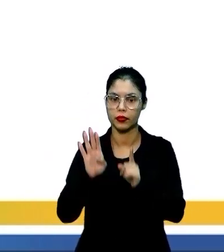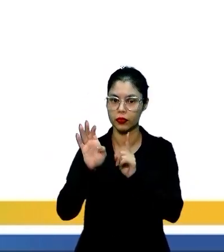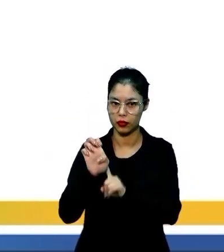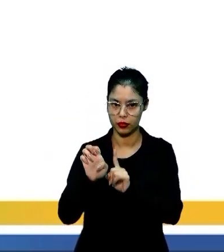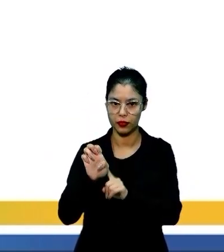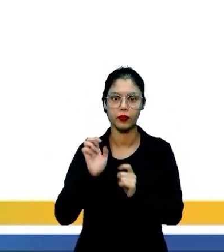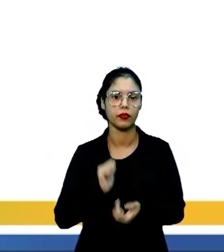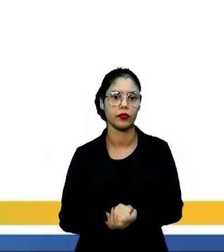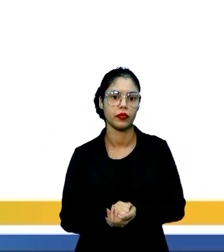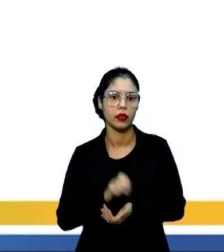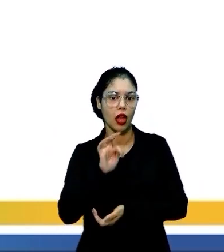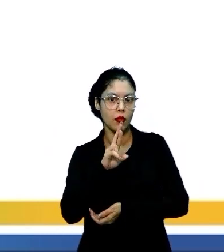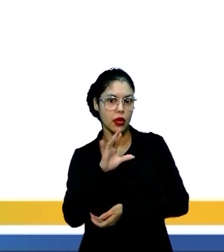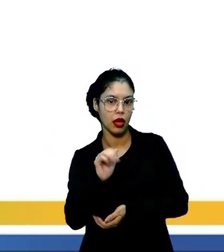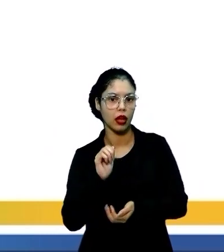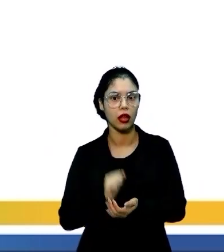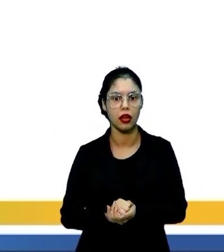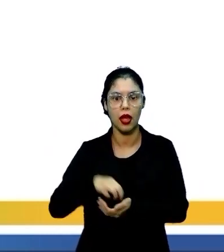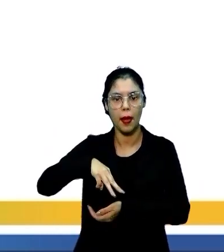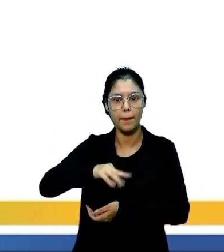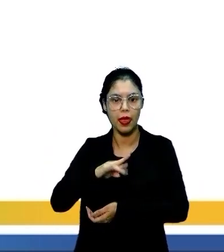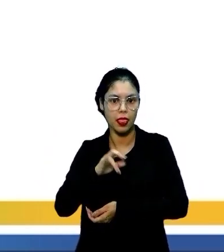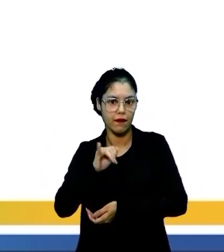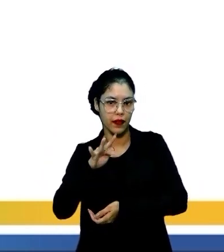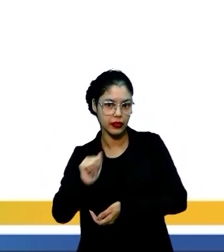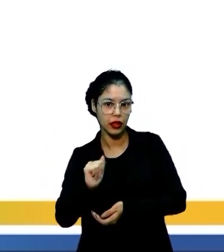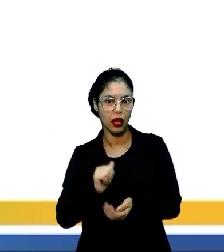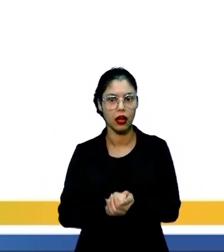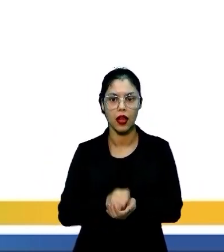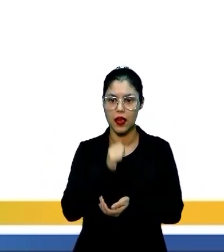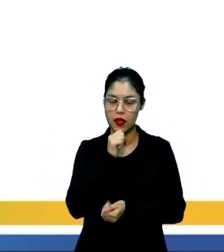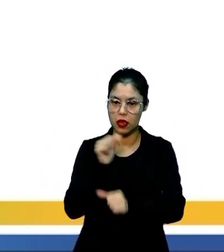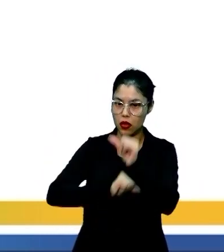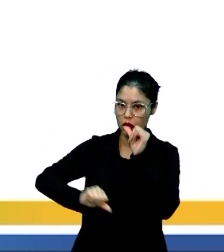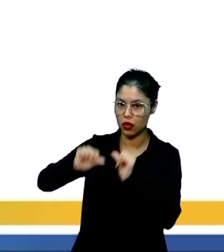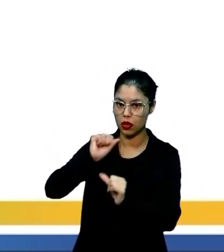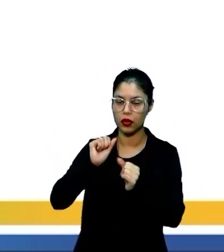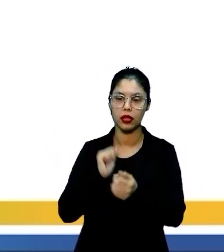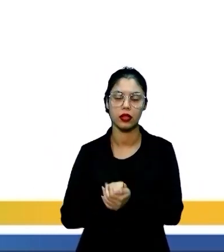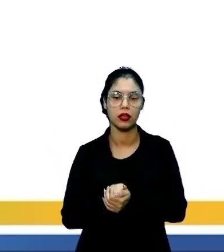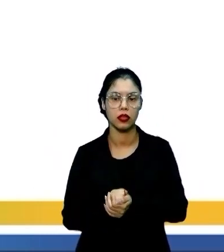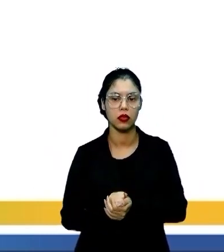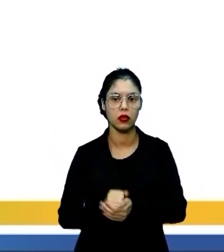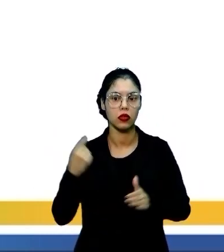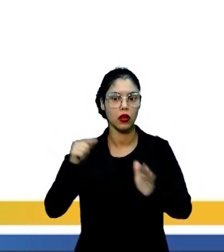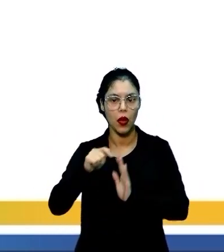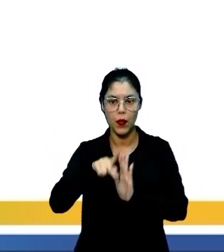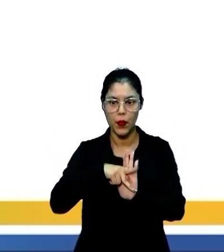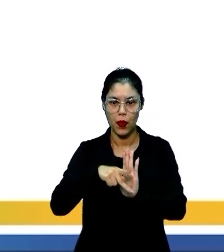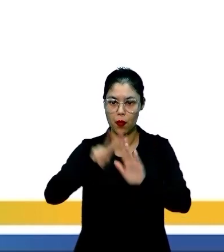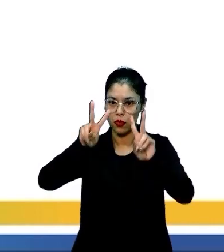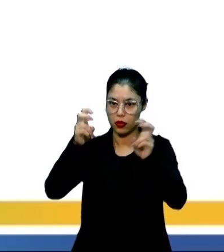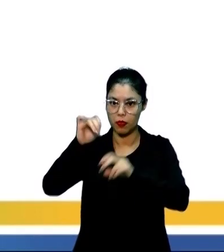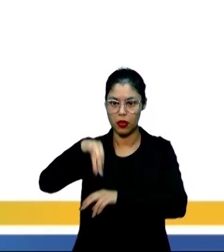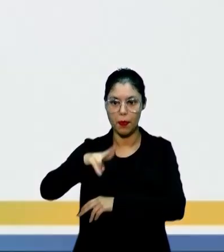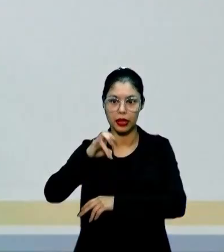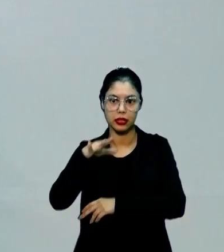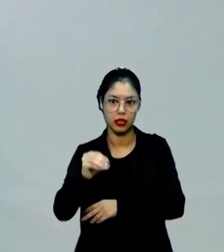E, abstração e metafísica se contradizem no interior do